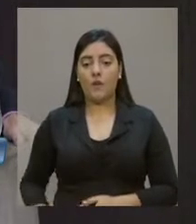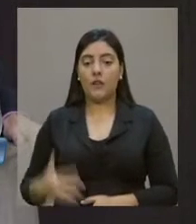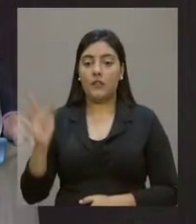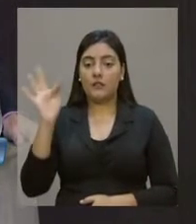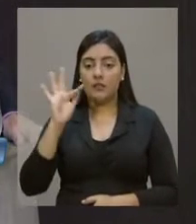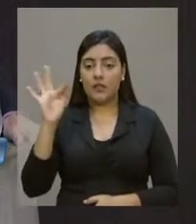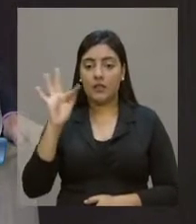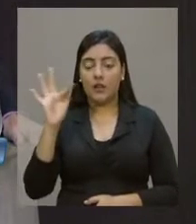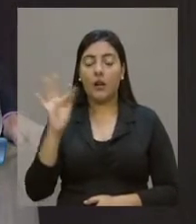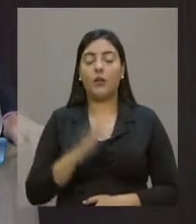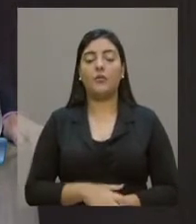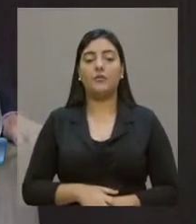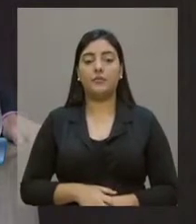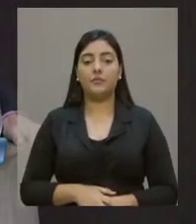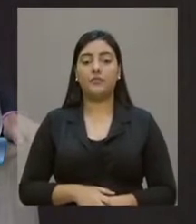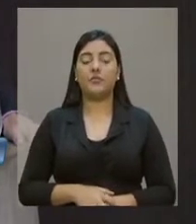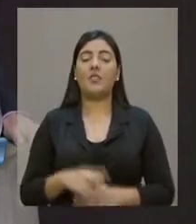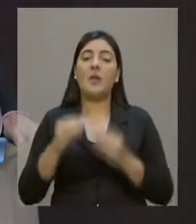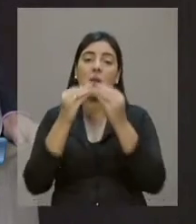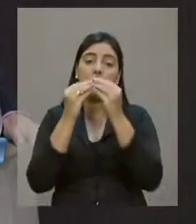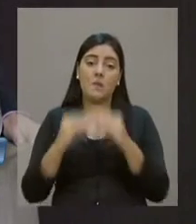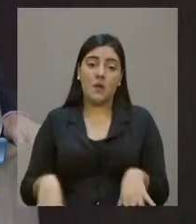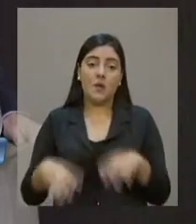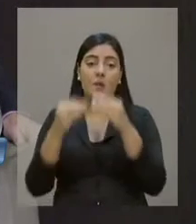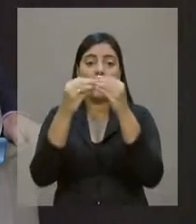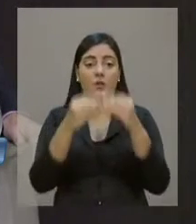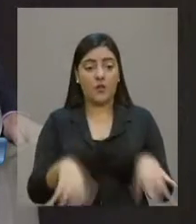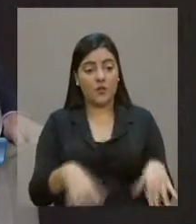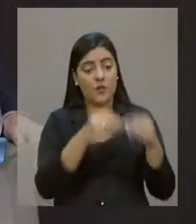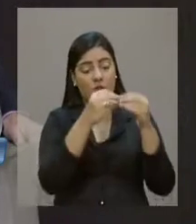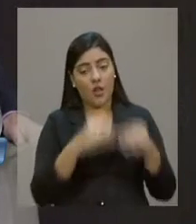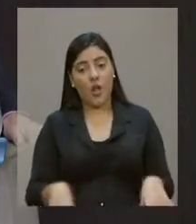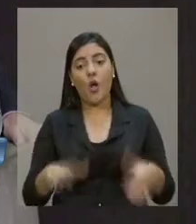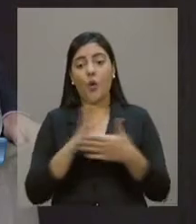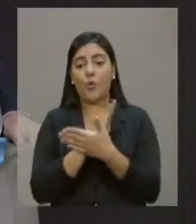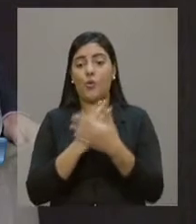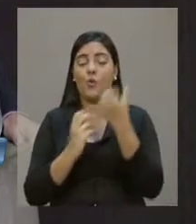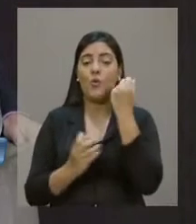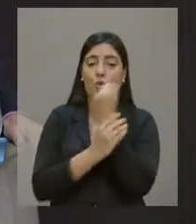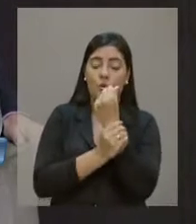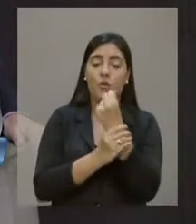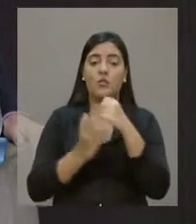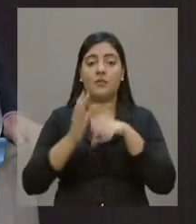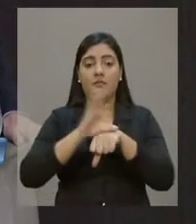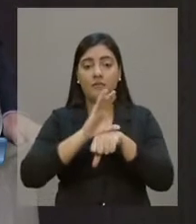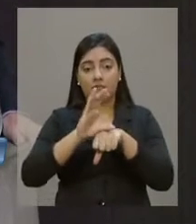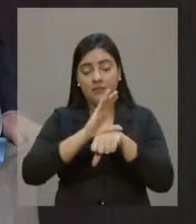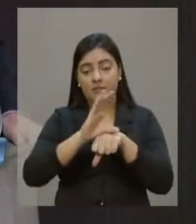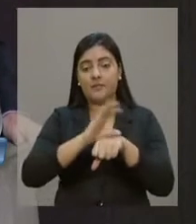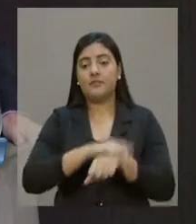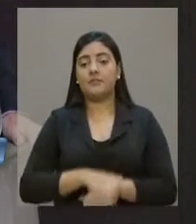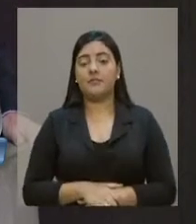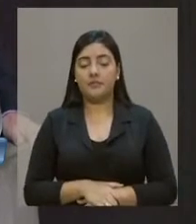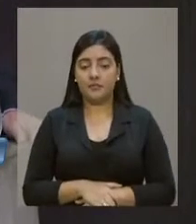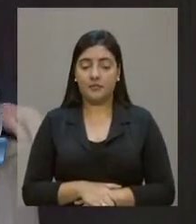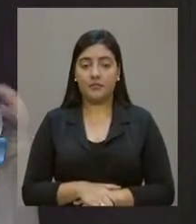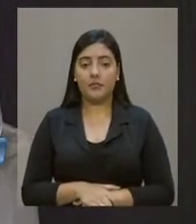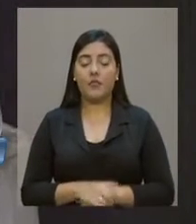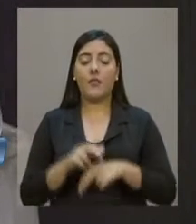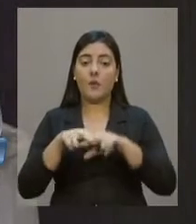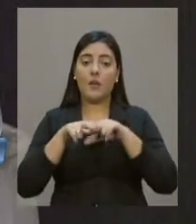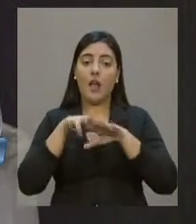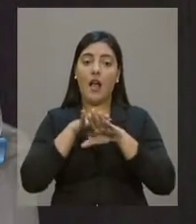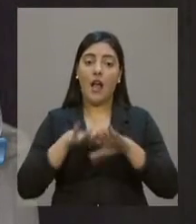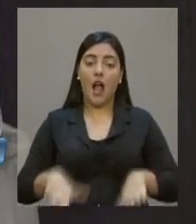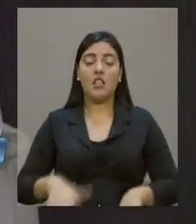federal, ele destrói alguma garantia constitucional. É assim